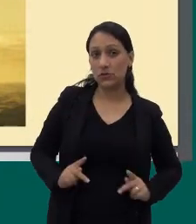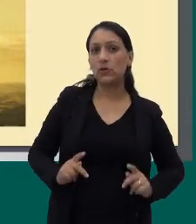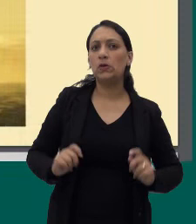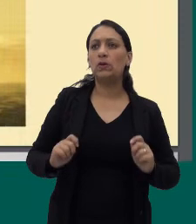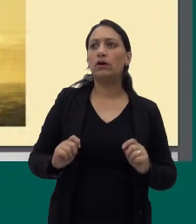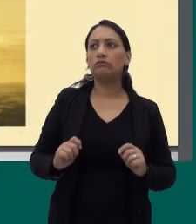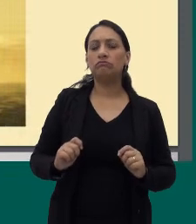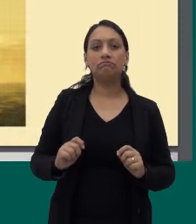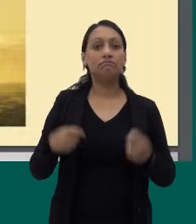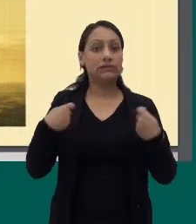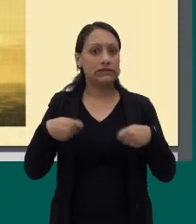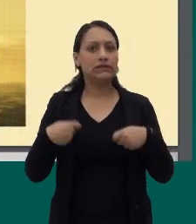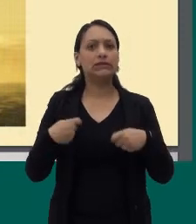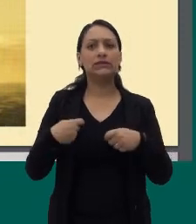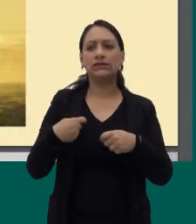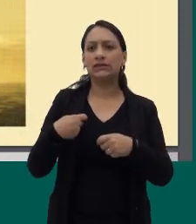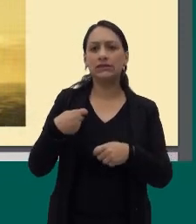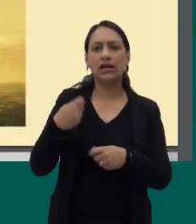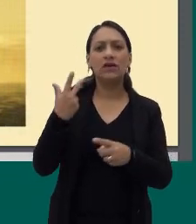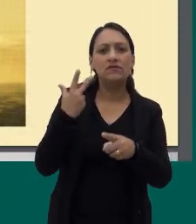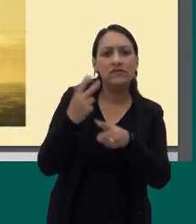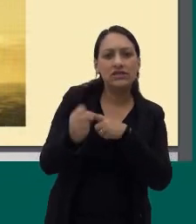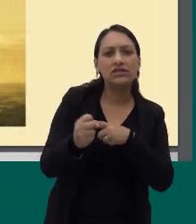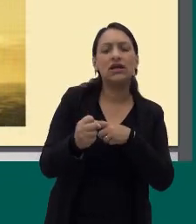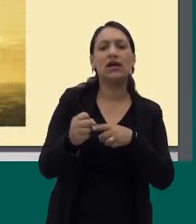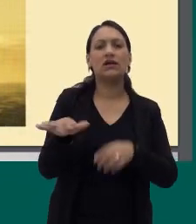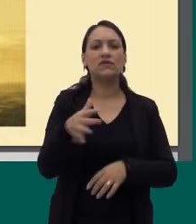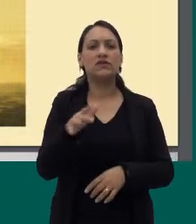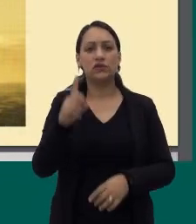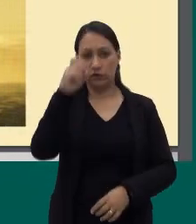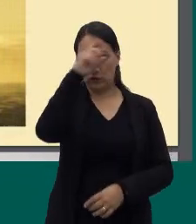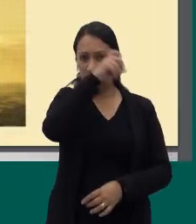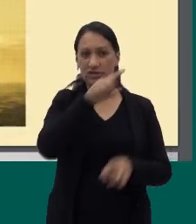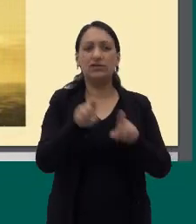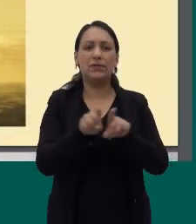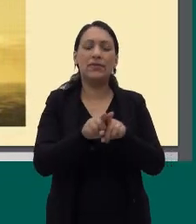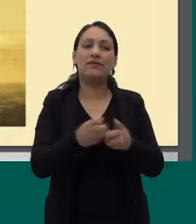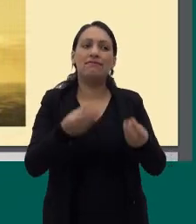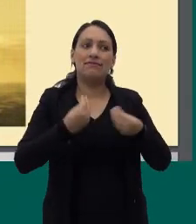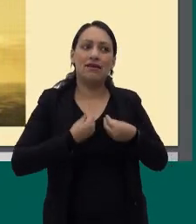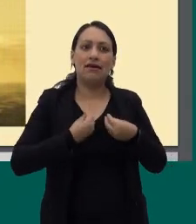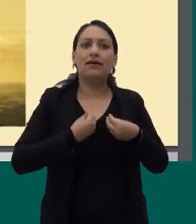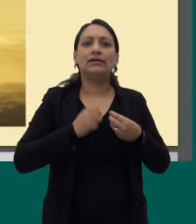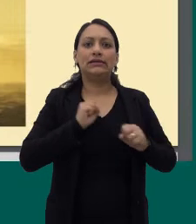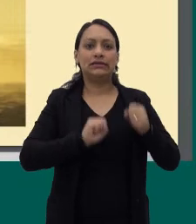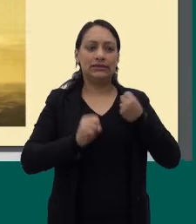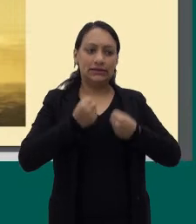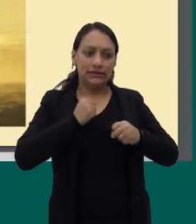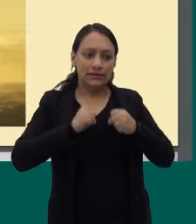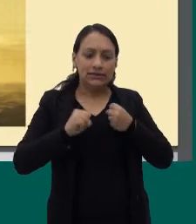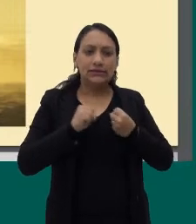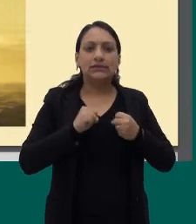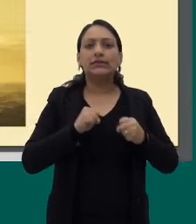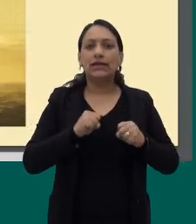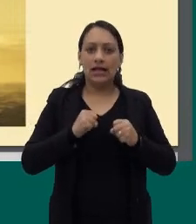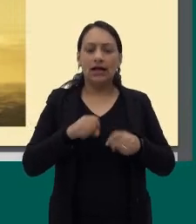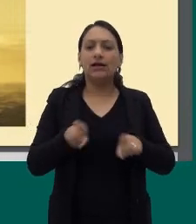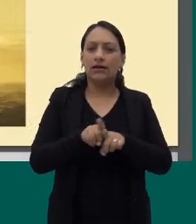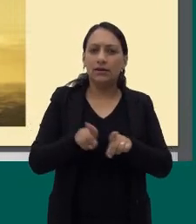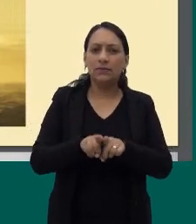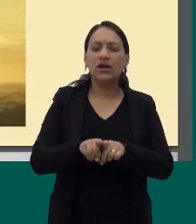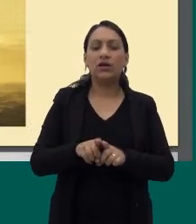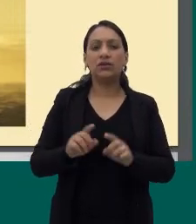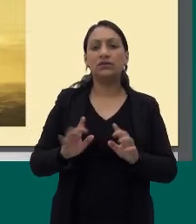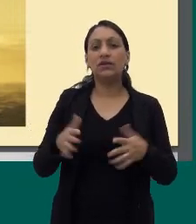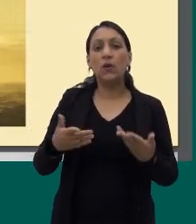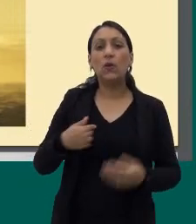que vencer, e essa dificuldade traz ansiedade também, né? E admitir que está vivendo algo que é